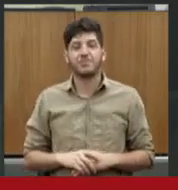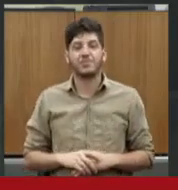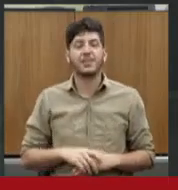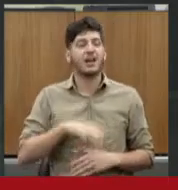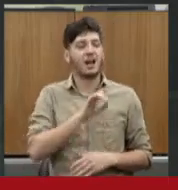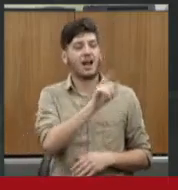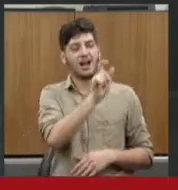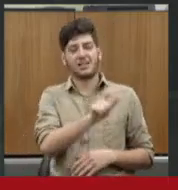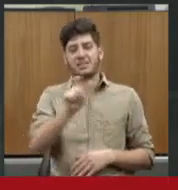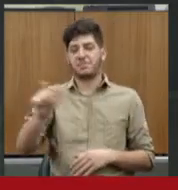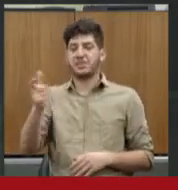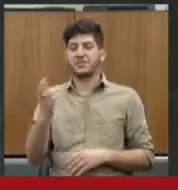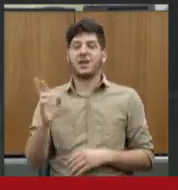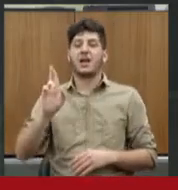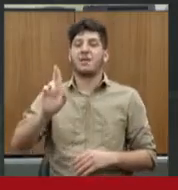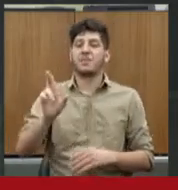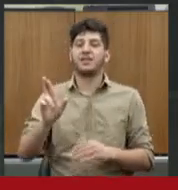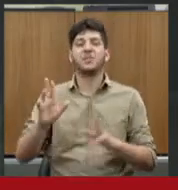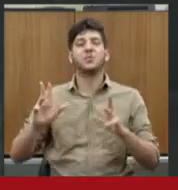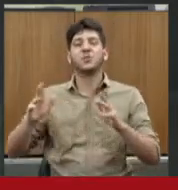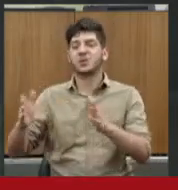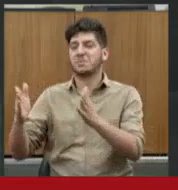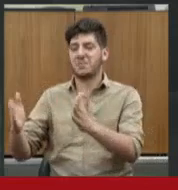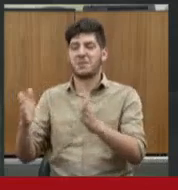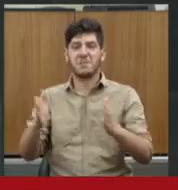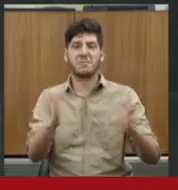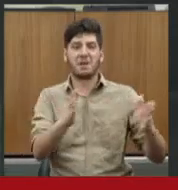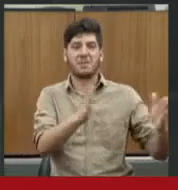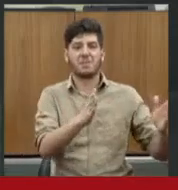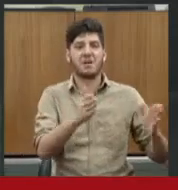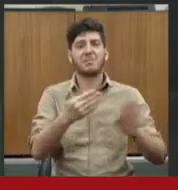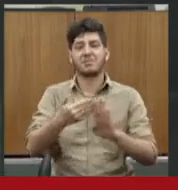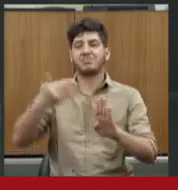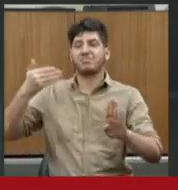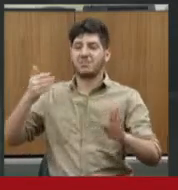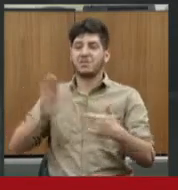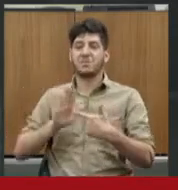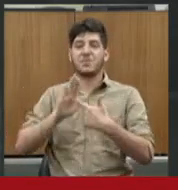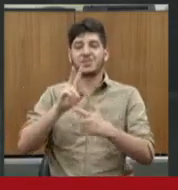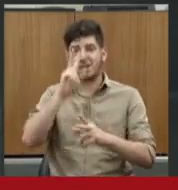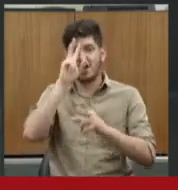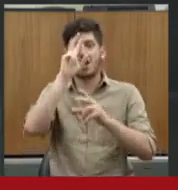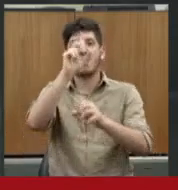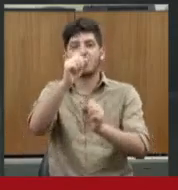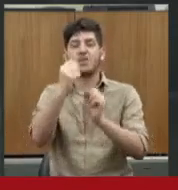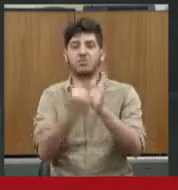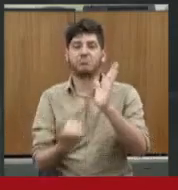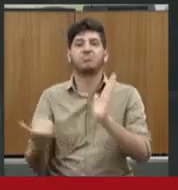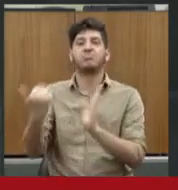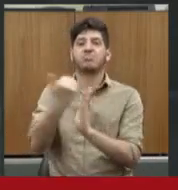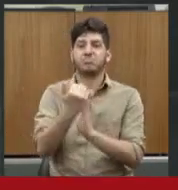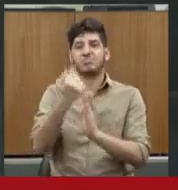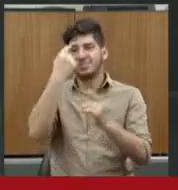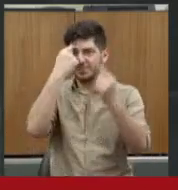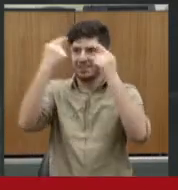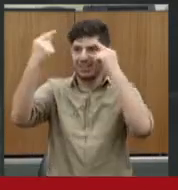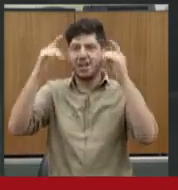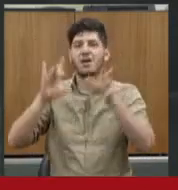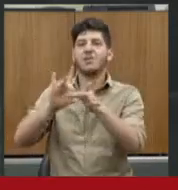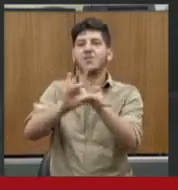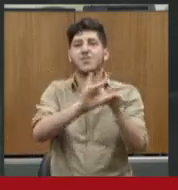representam todas as legislaturas passadas e demonstram a força e a amplitude dos ideais que nos unem